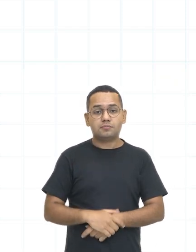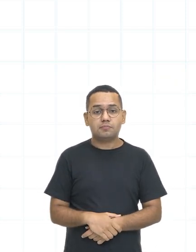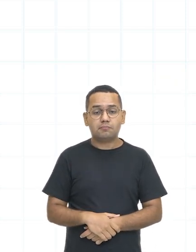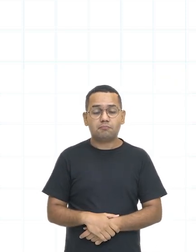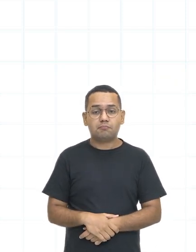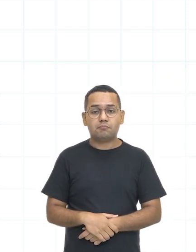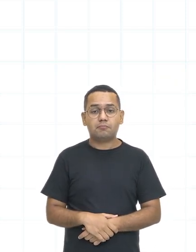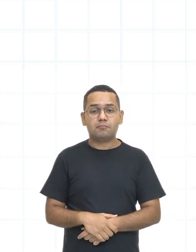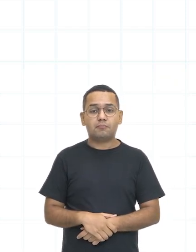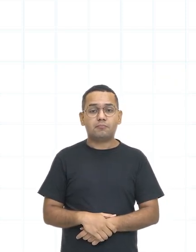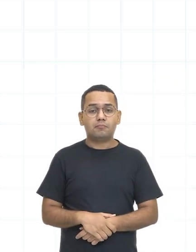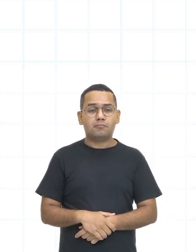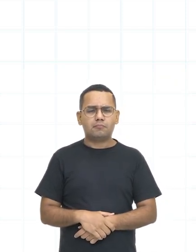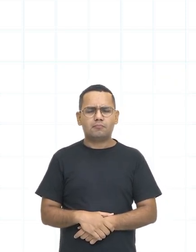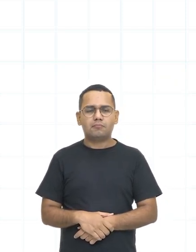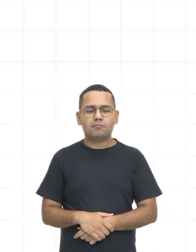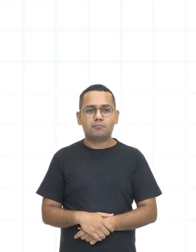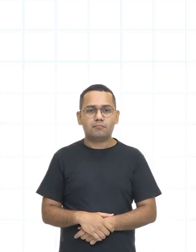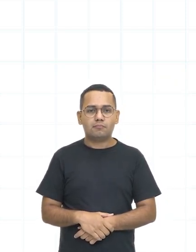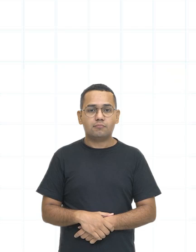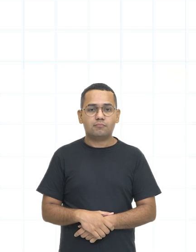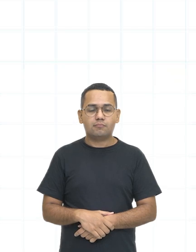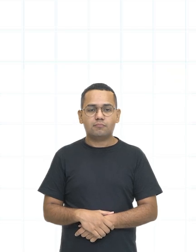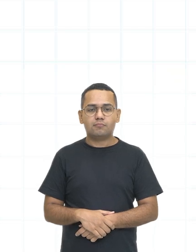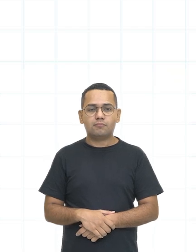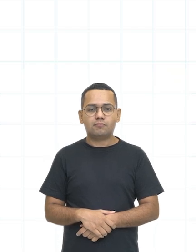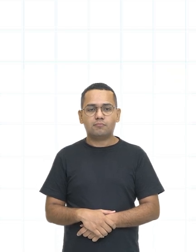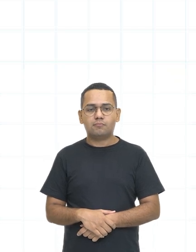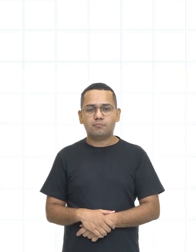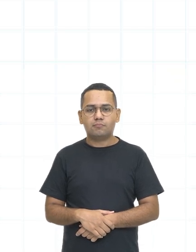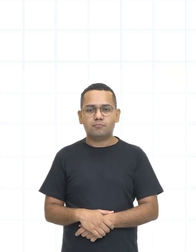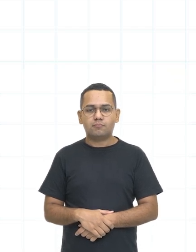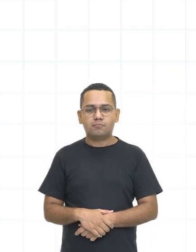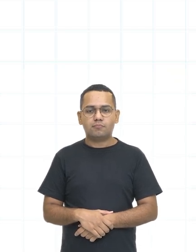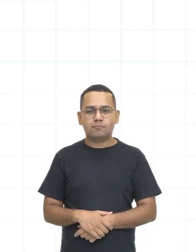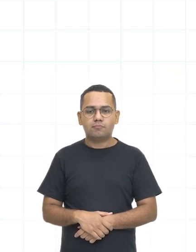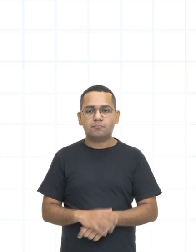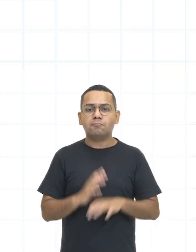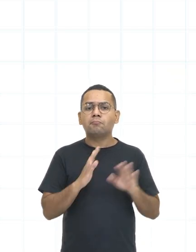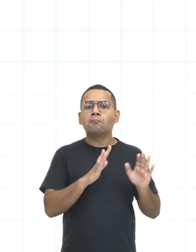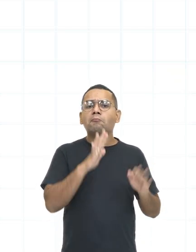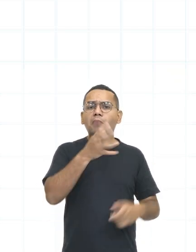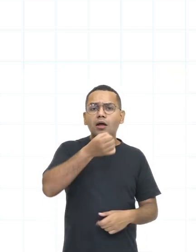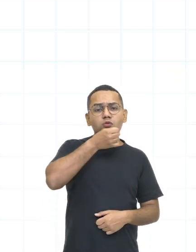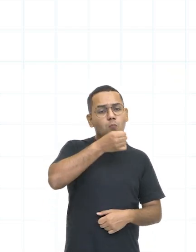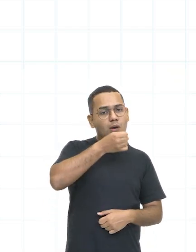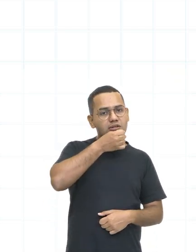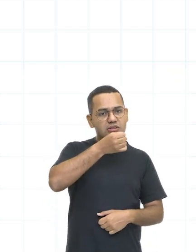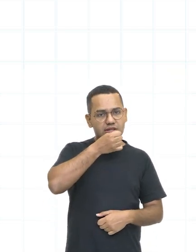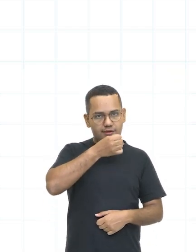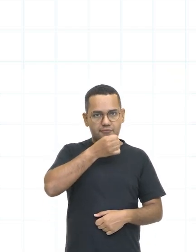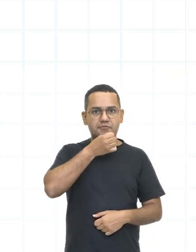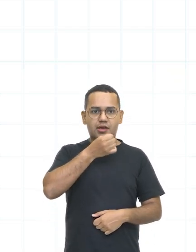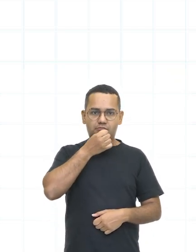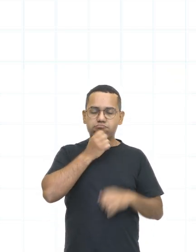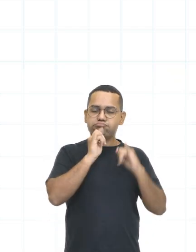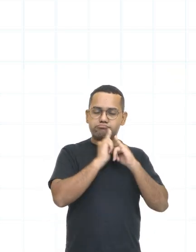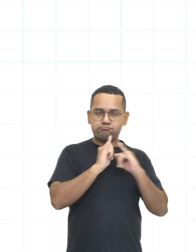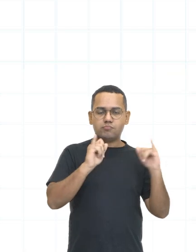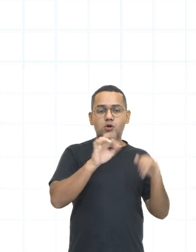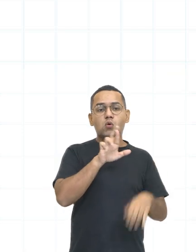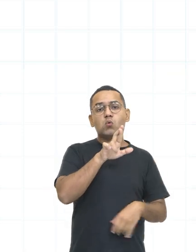2013. Através de uma entrevista no jornal Portal Rios,